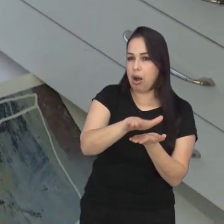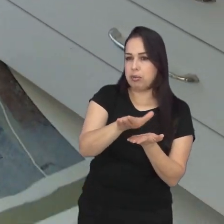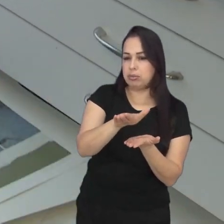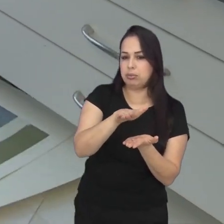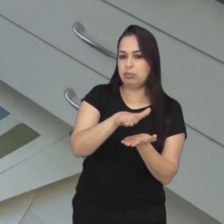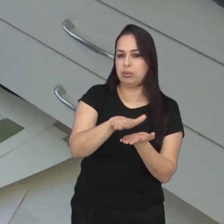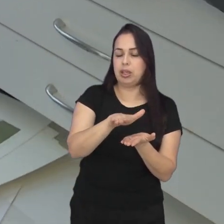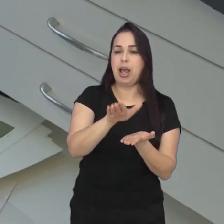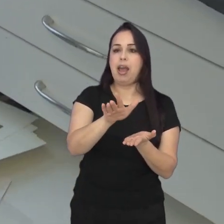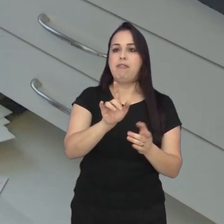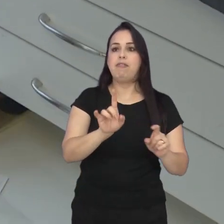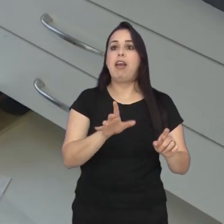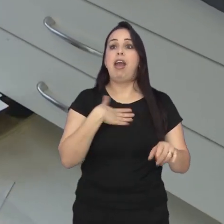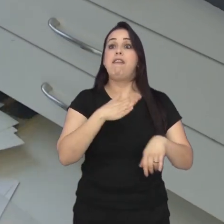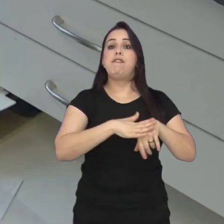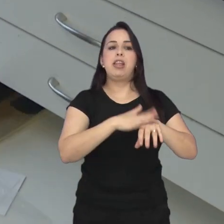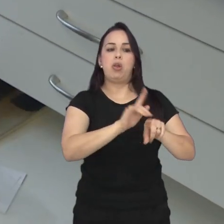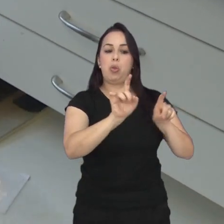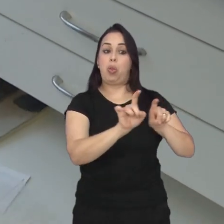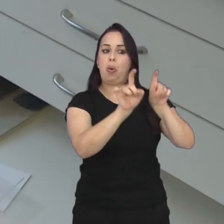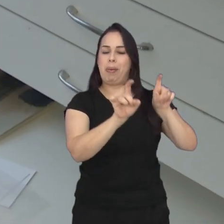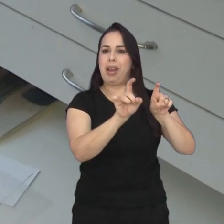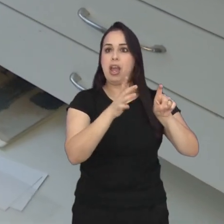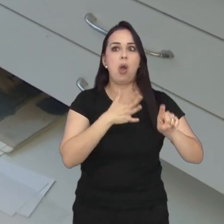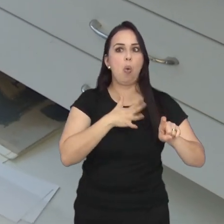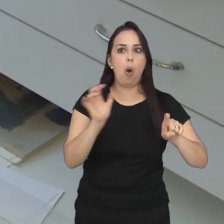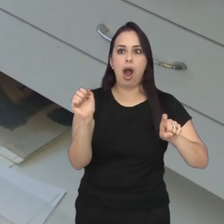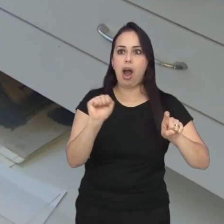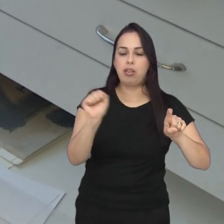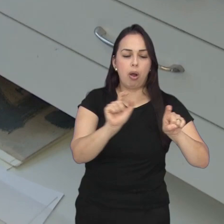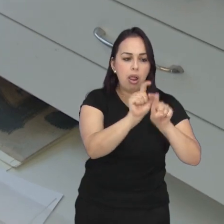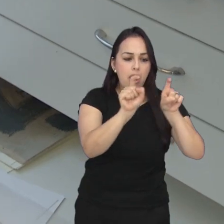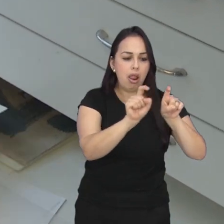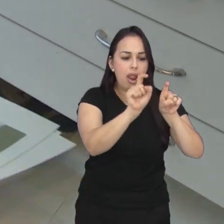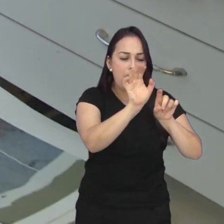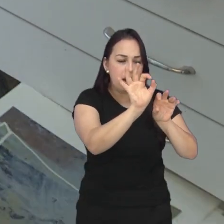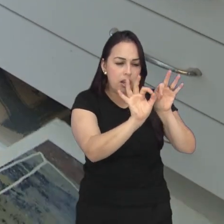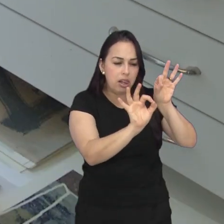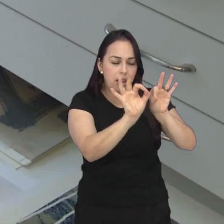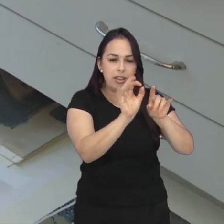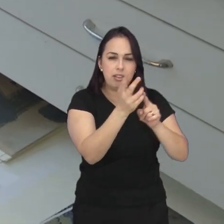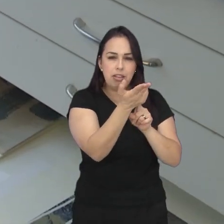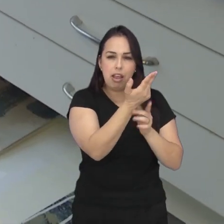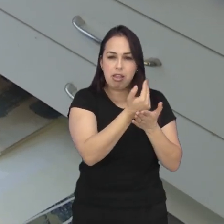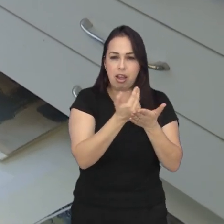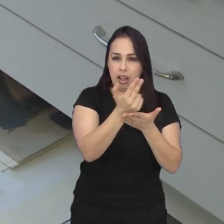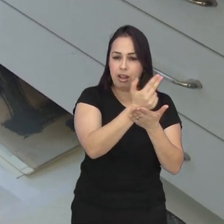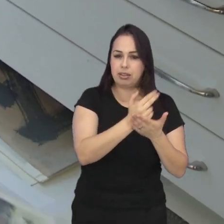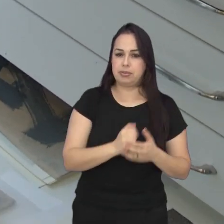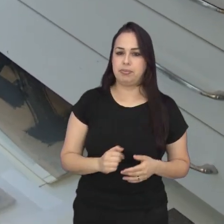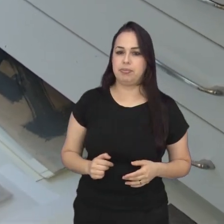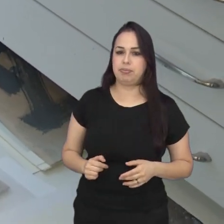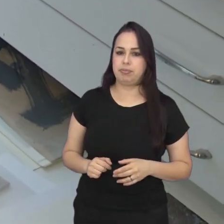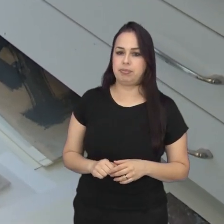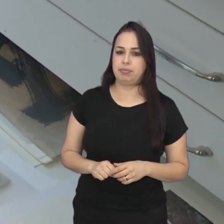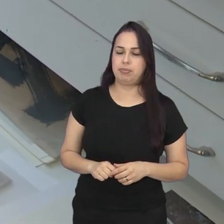digitais, tá? São feitos no computador. Eu gosto muito, é uma coisa que eu gosto bastante de